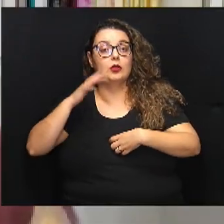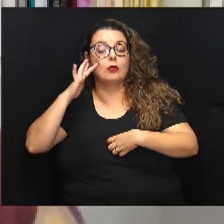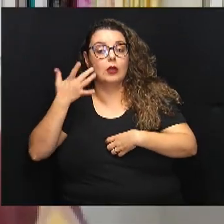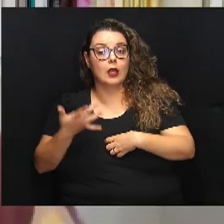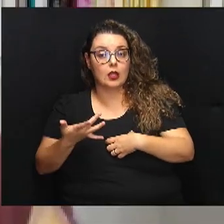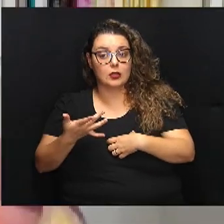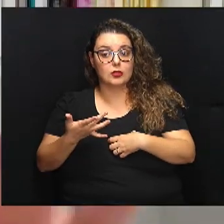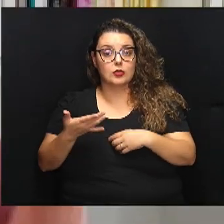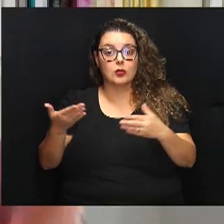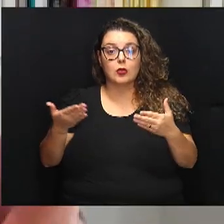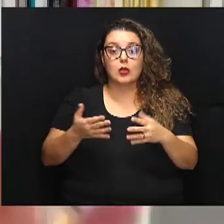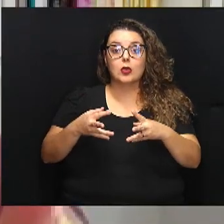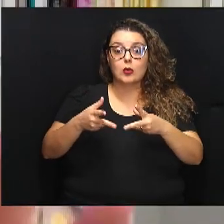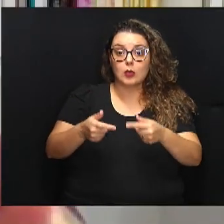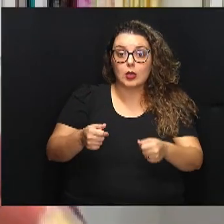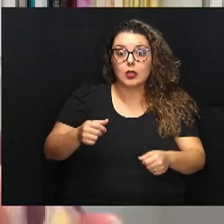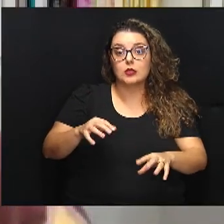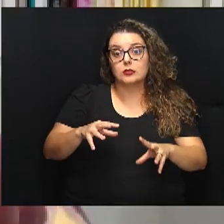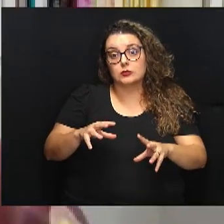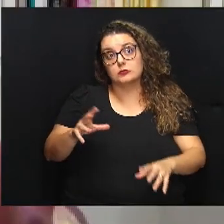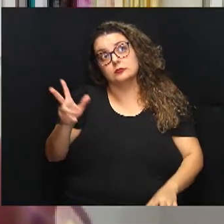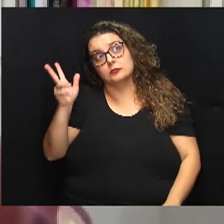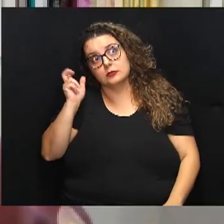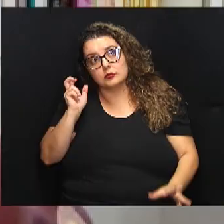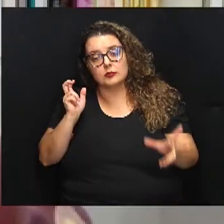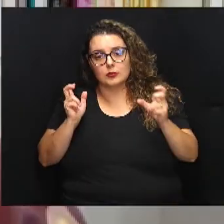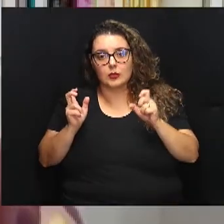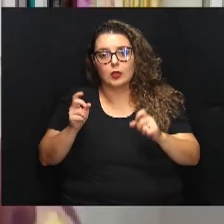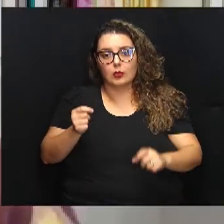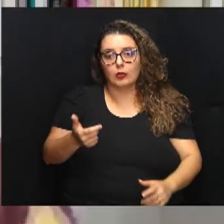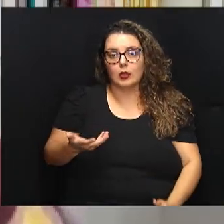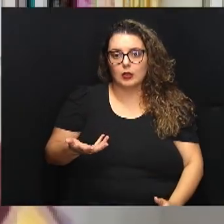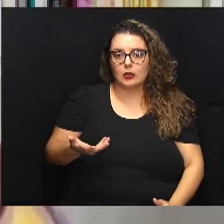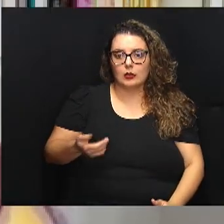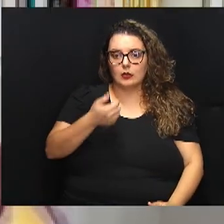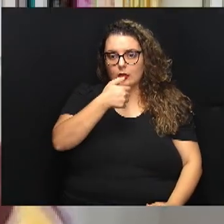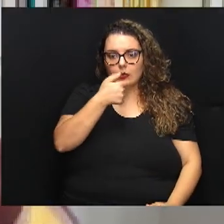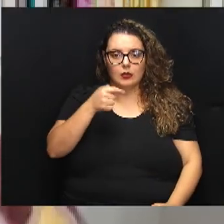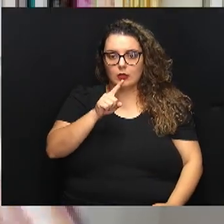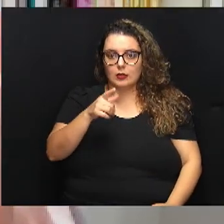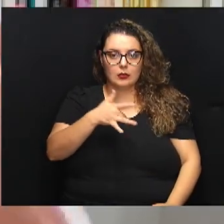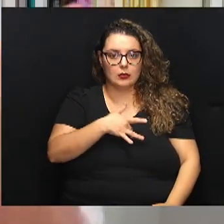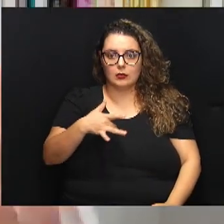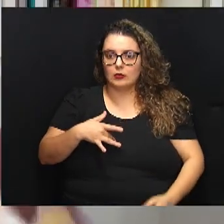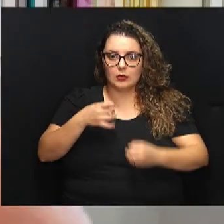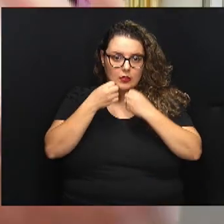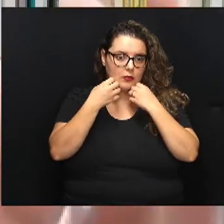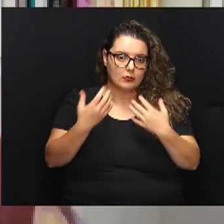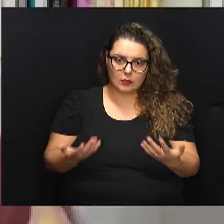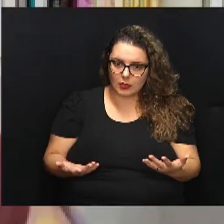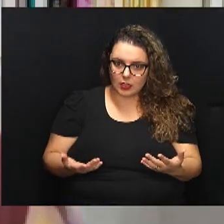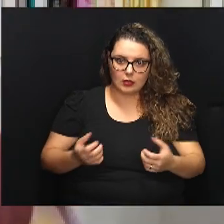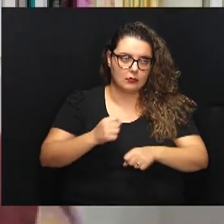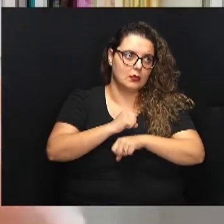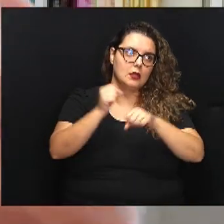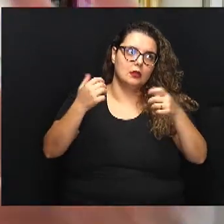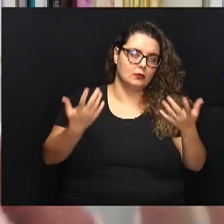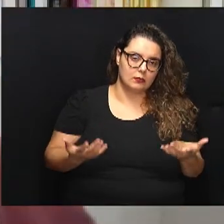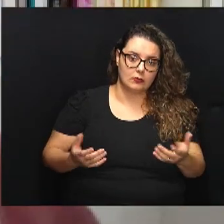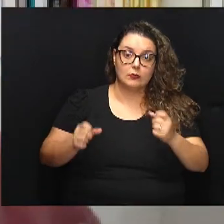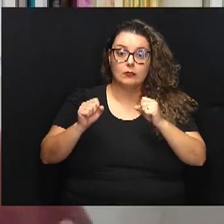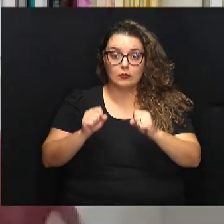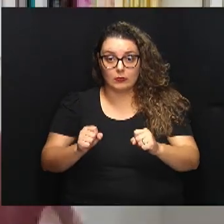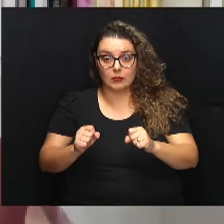hoje quase todo mundo já escutou que fazer dieta não faz bem à saúde, em exagero, pode até